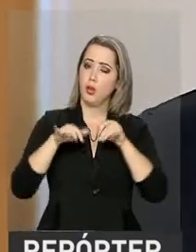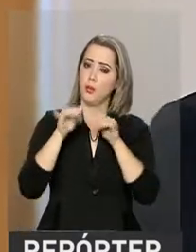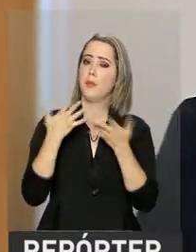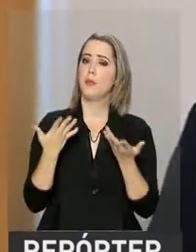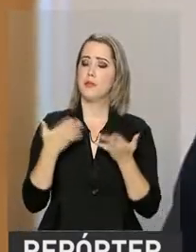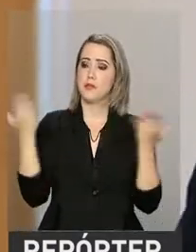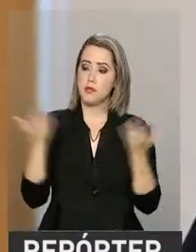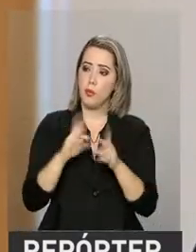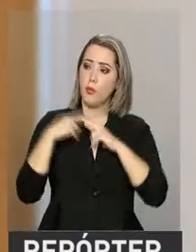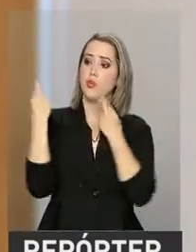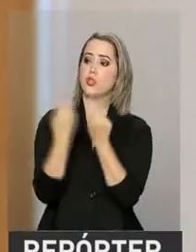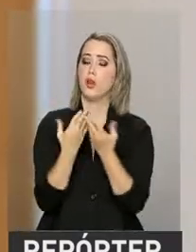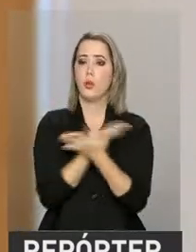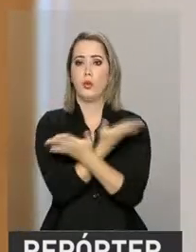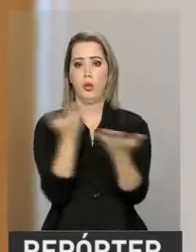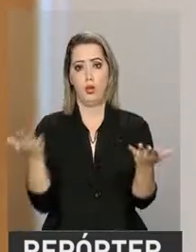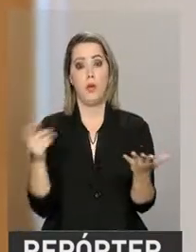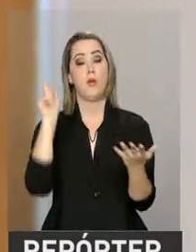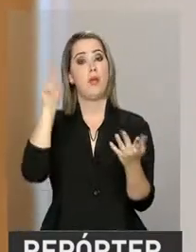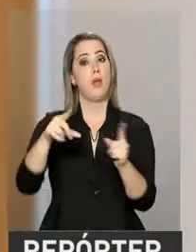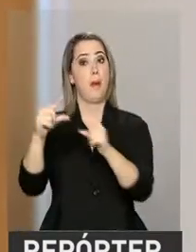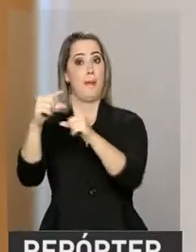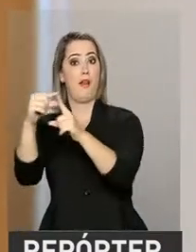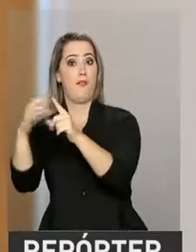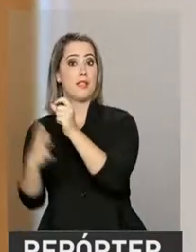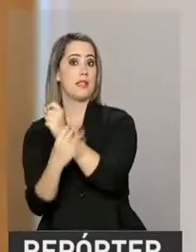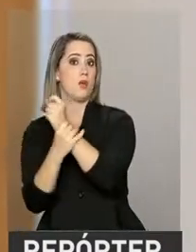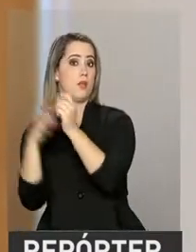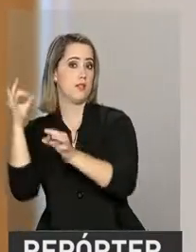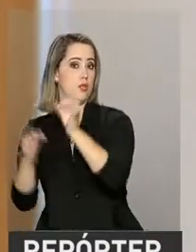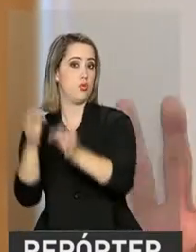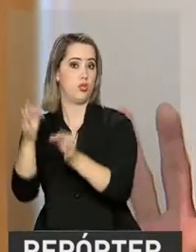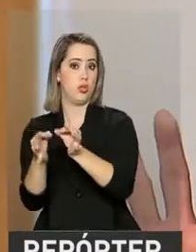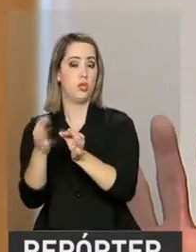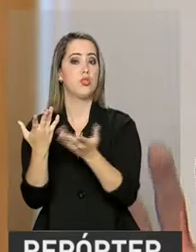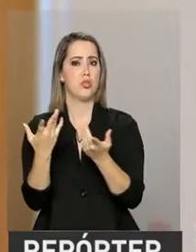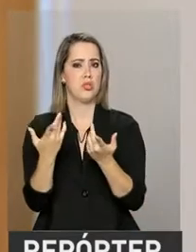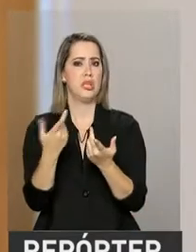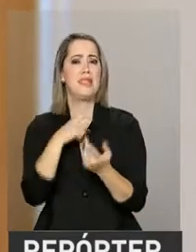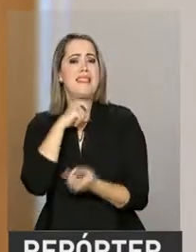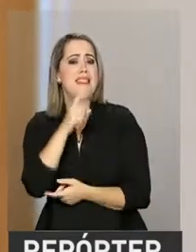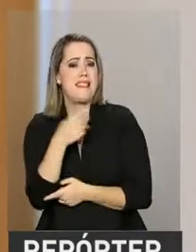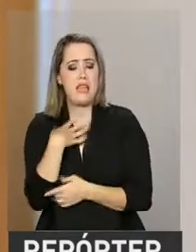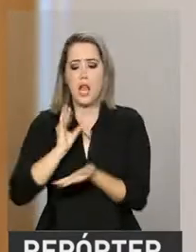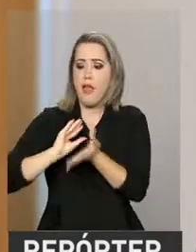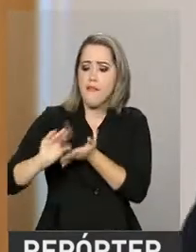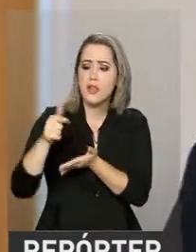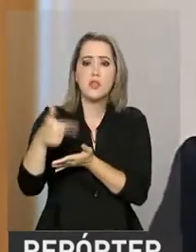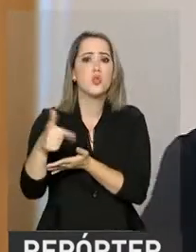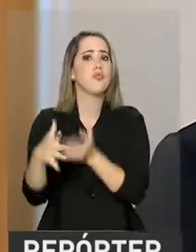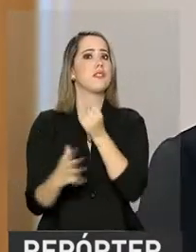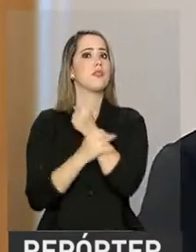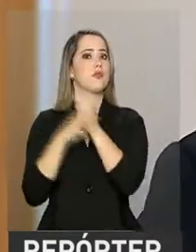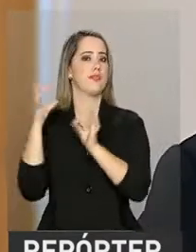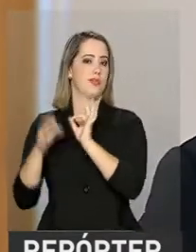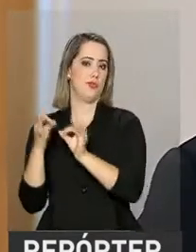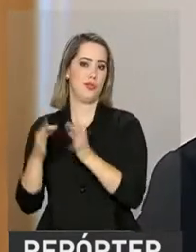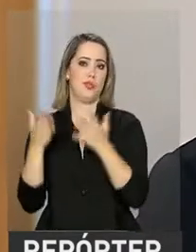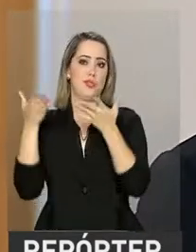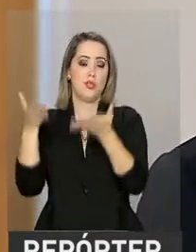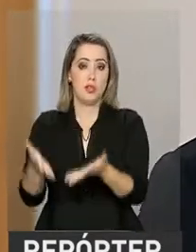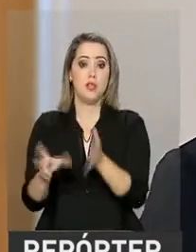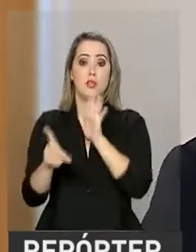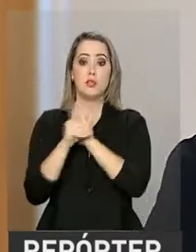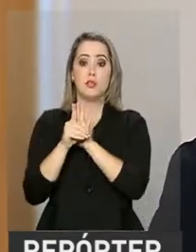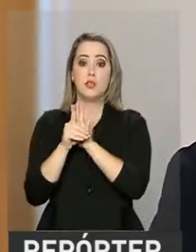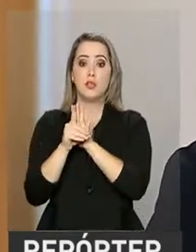exatamente as palavras segurança jurídica ninguém investe que não tiver segurança jurídica e da